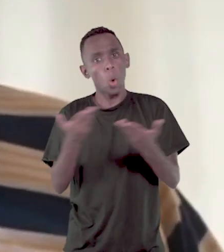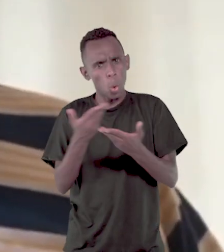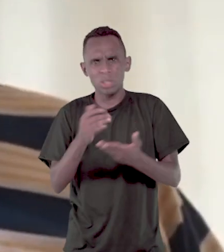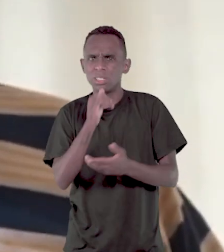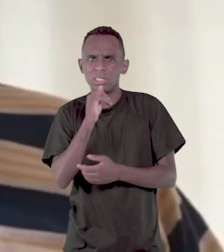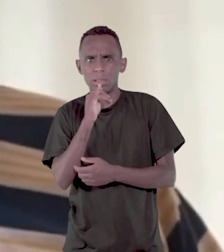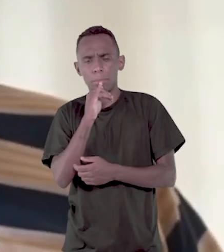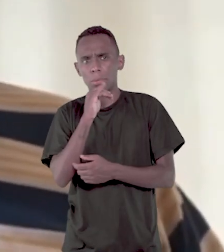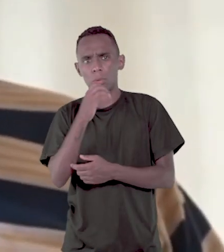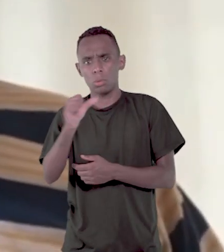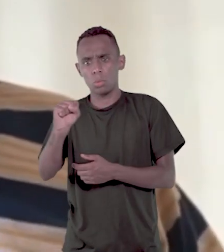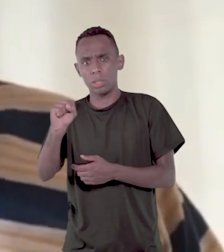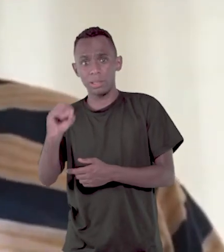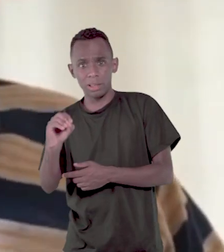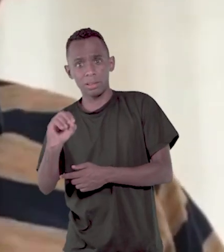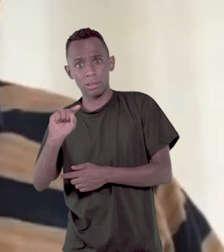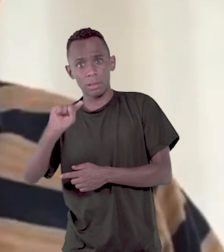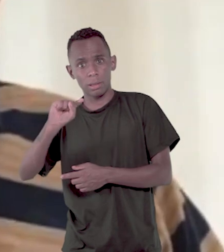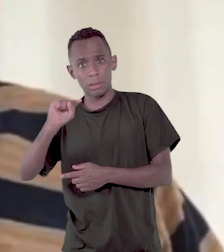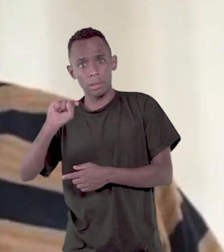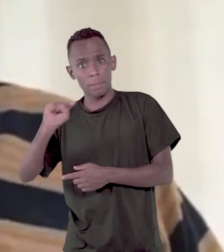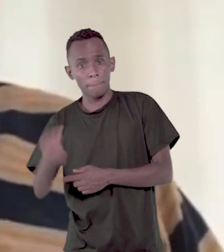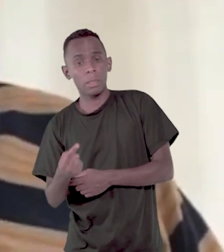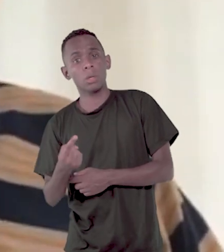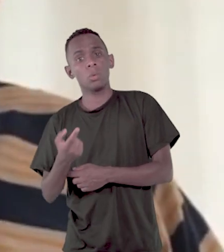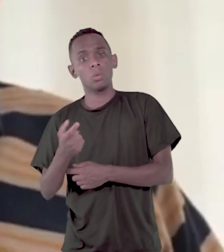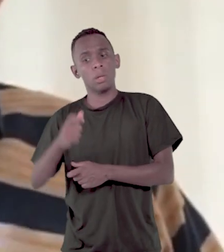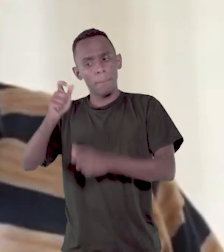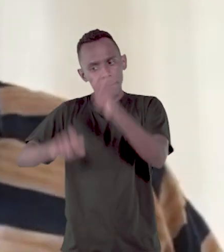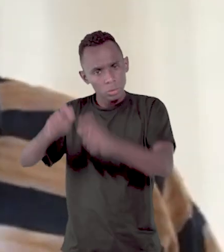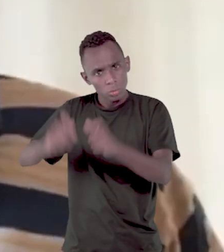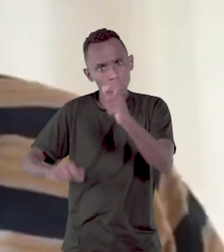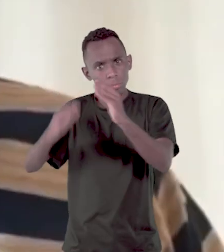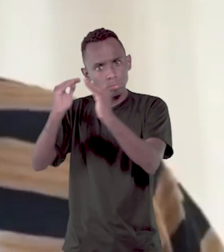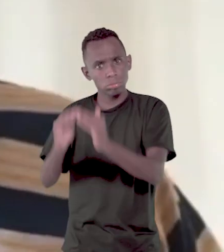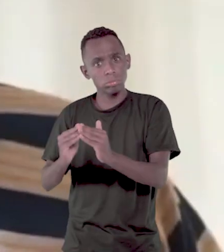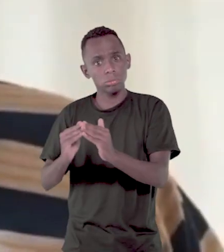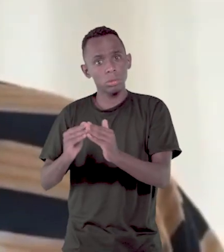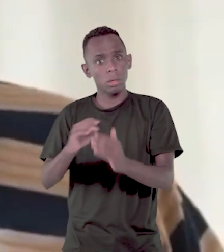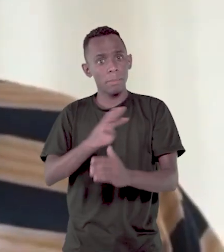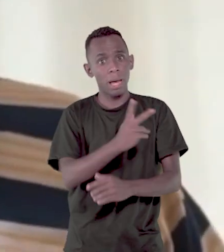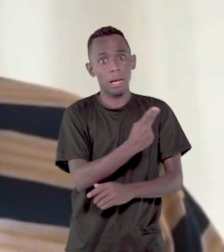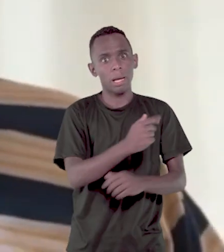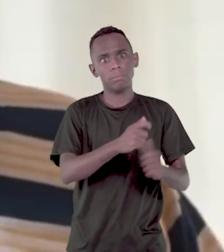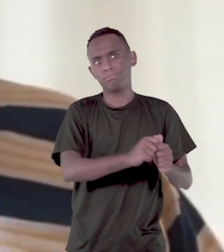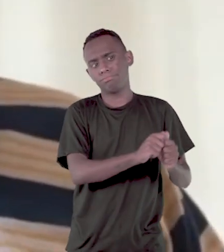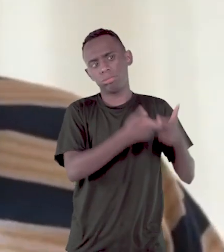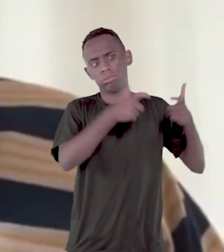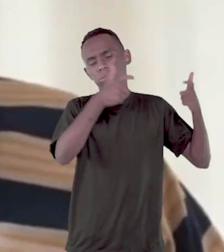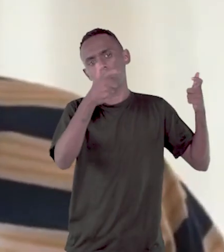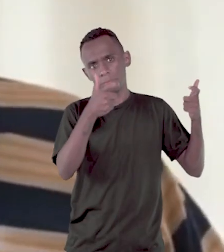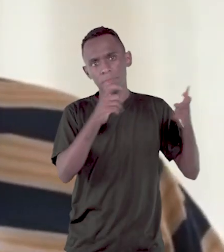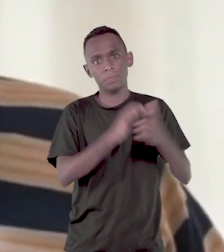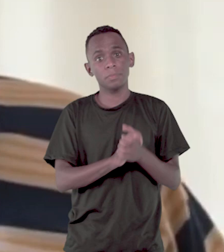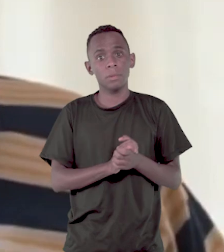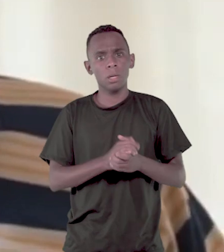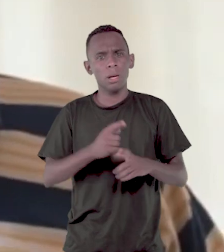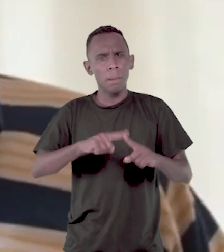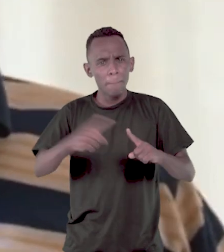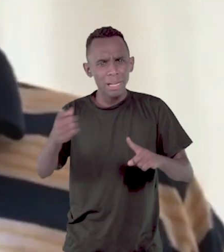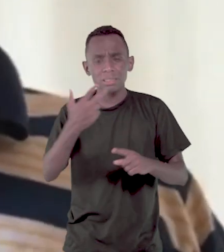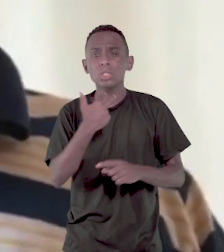mil habitantes, né? Belo Horizonte passa de 2 milhões e São Paulo passa dos 10 milhões. Agora, nós não